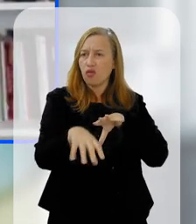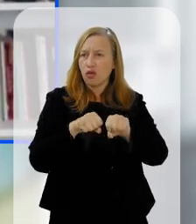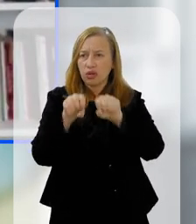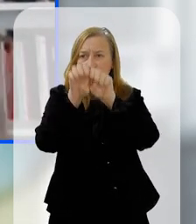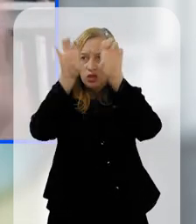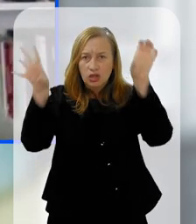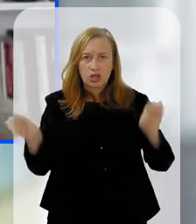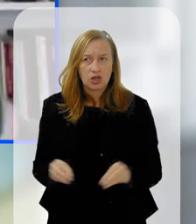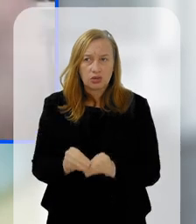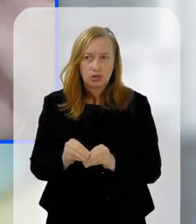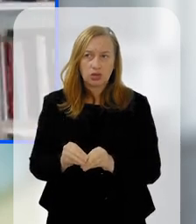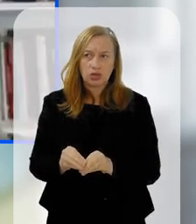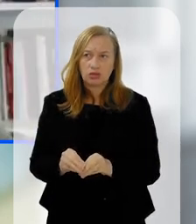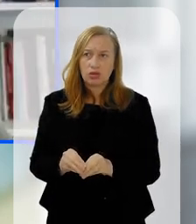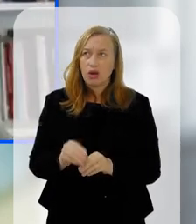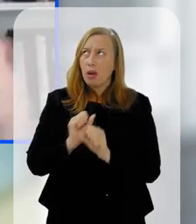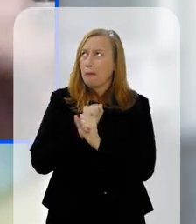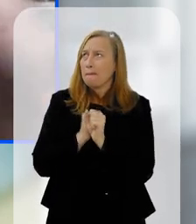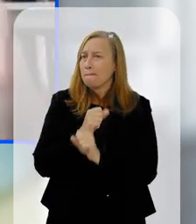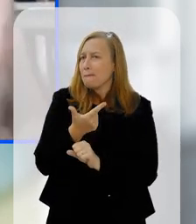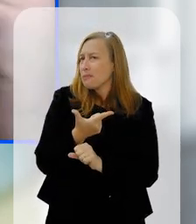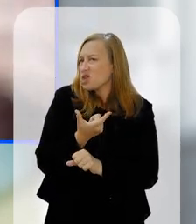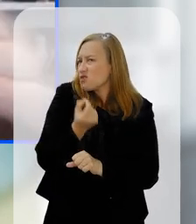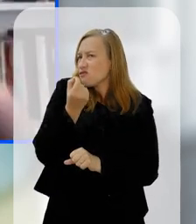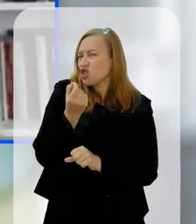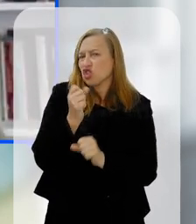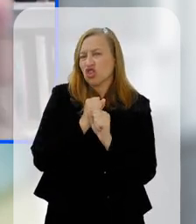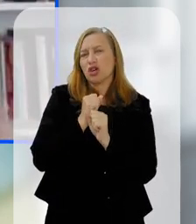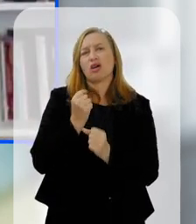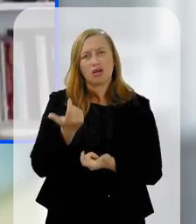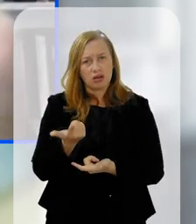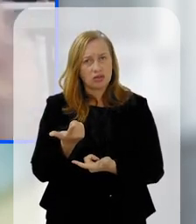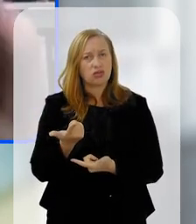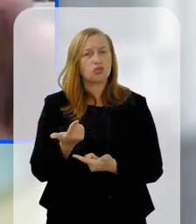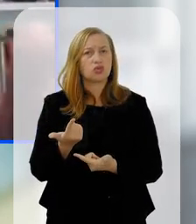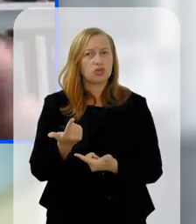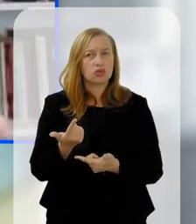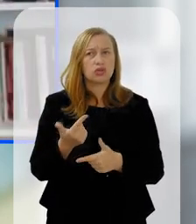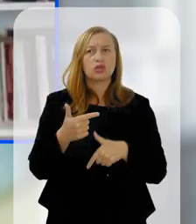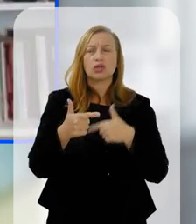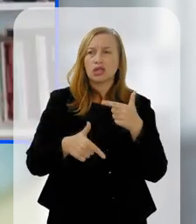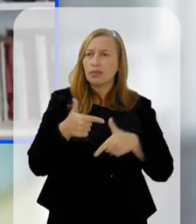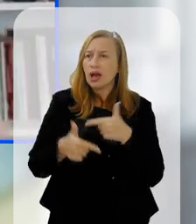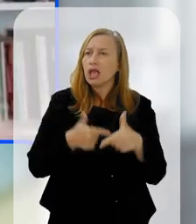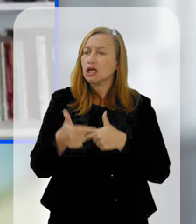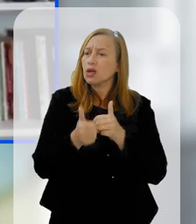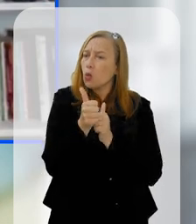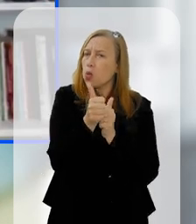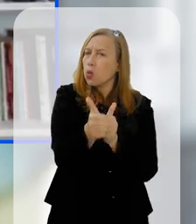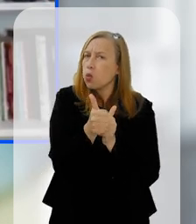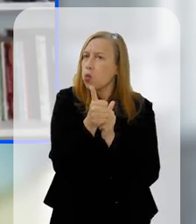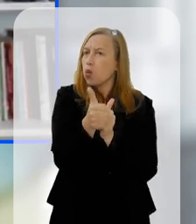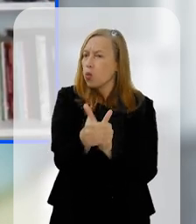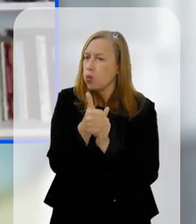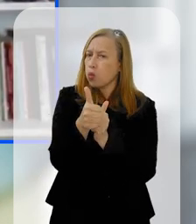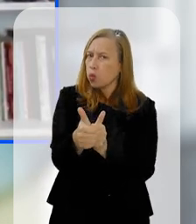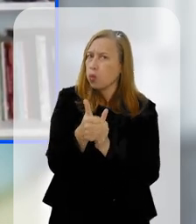formação em ecologia, sou professor de ecologia e estou há mais de 20 anos nesta brincadeira e acompanhando o